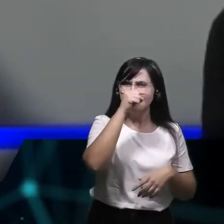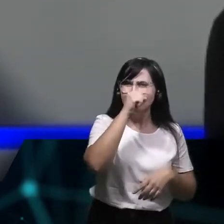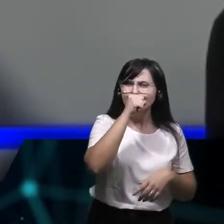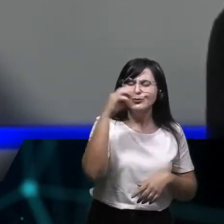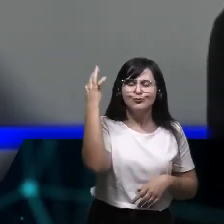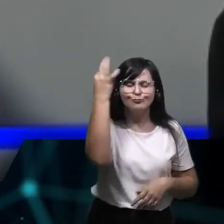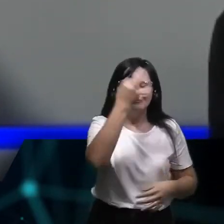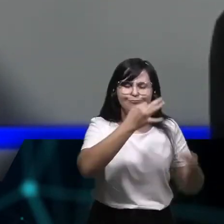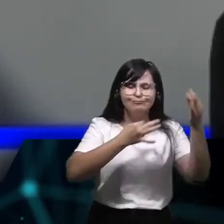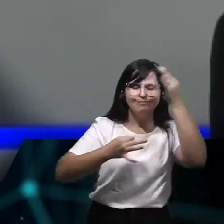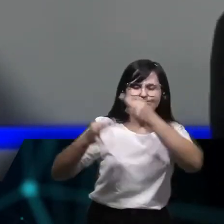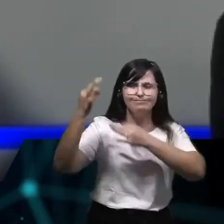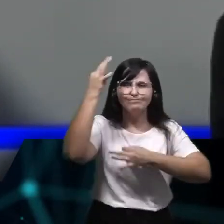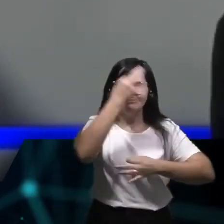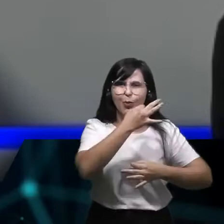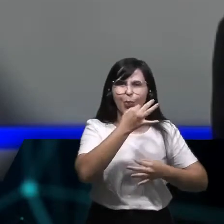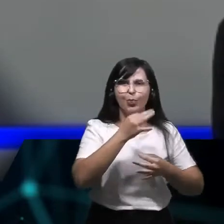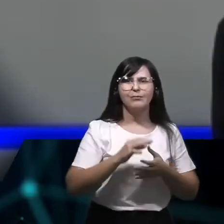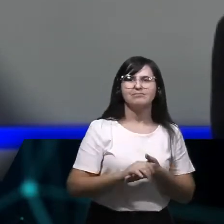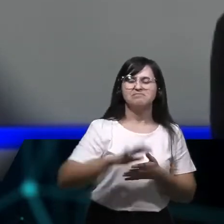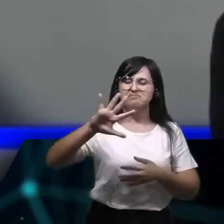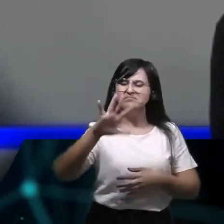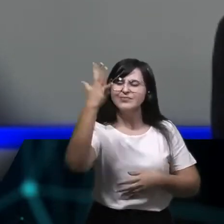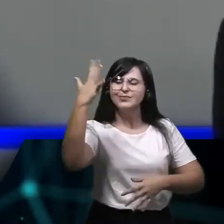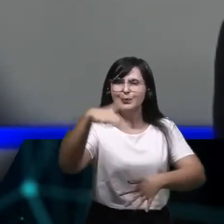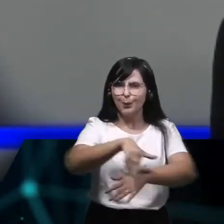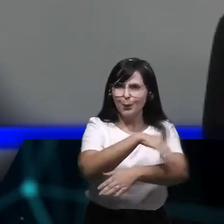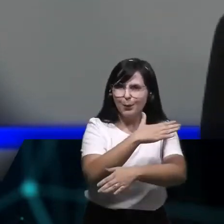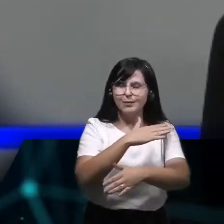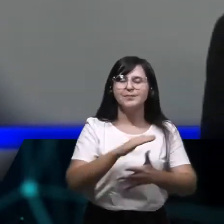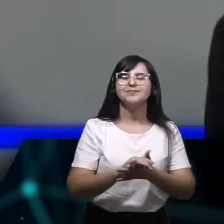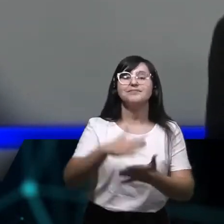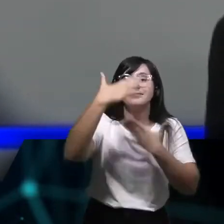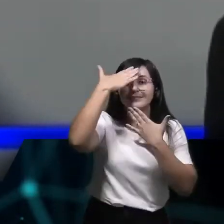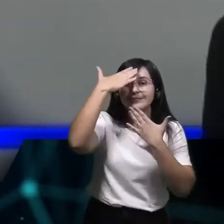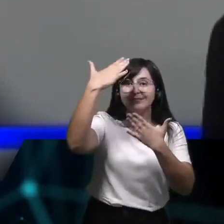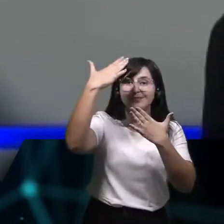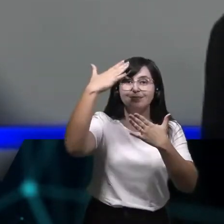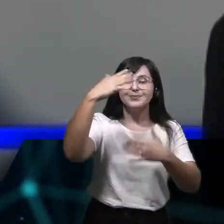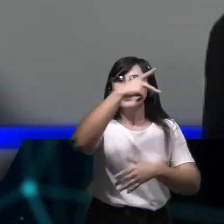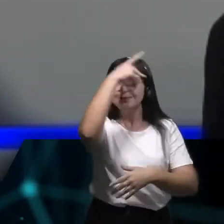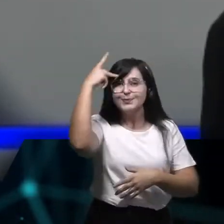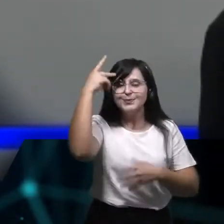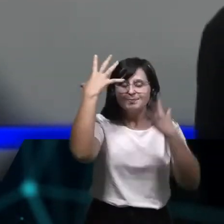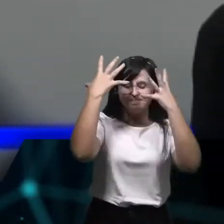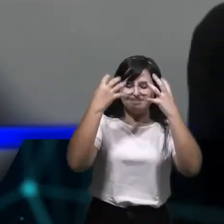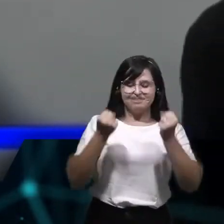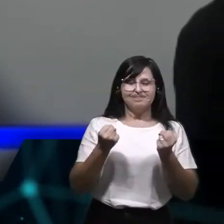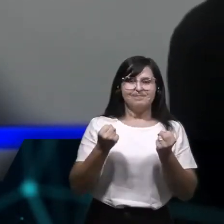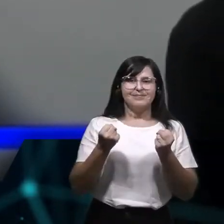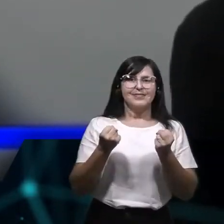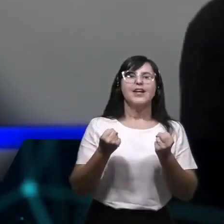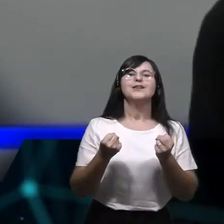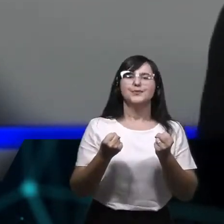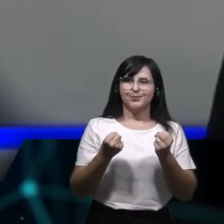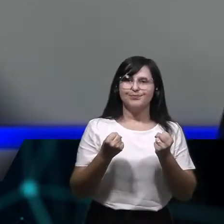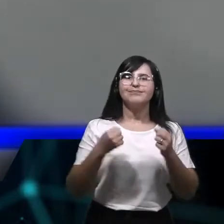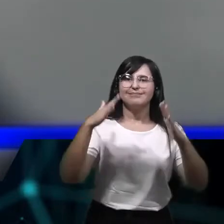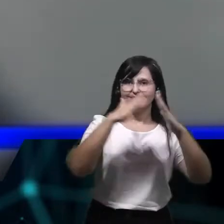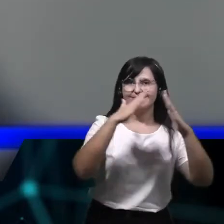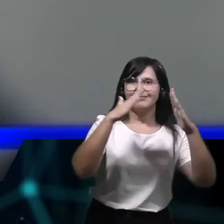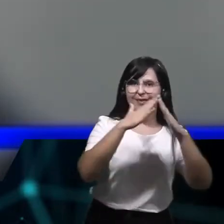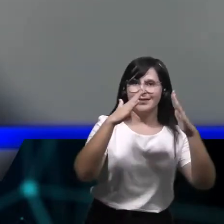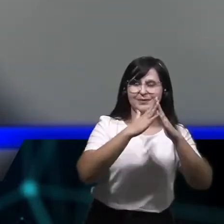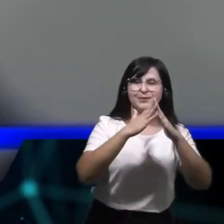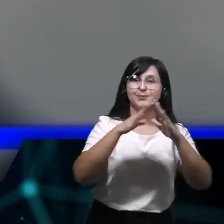lindo, né? E agradecer também a todas aquelas pessoas que nos receberam muito bem no porta a porta e